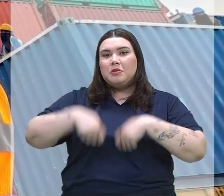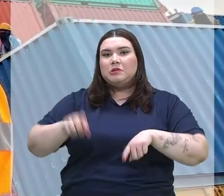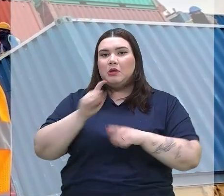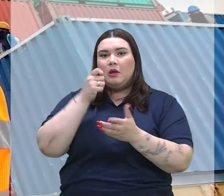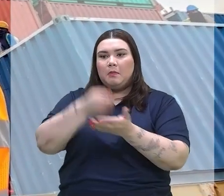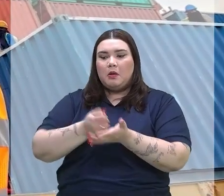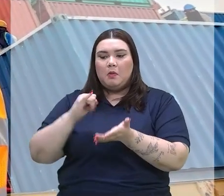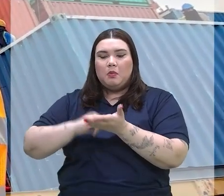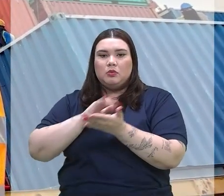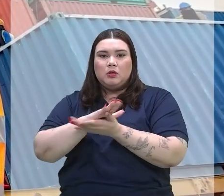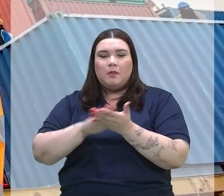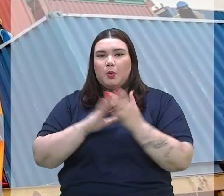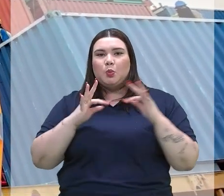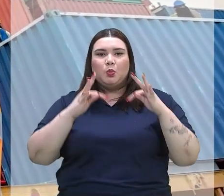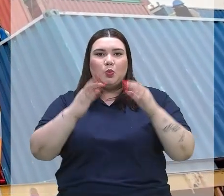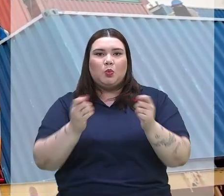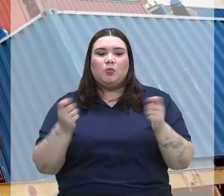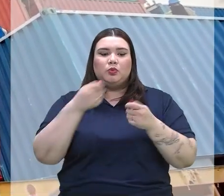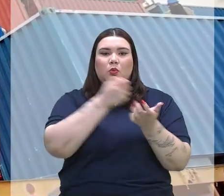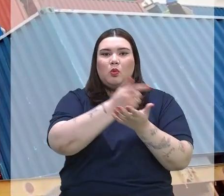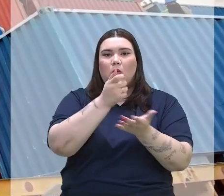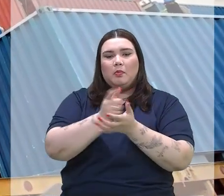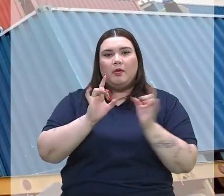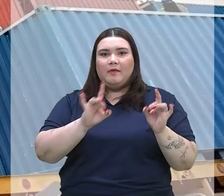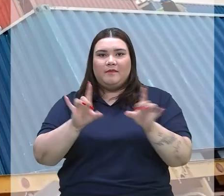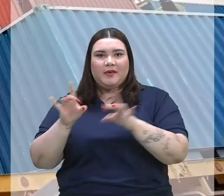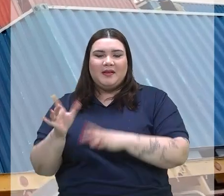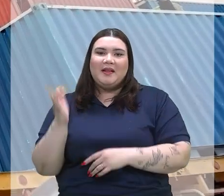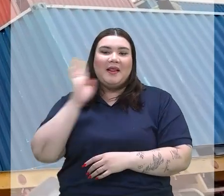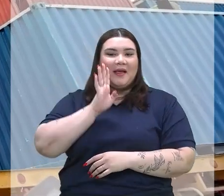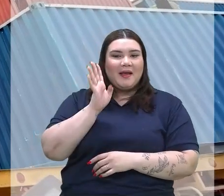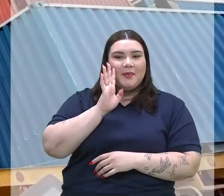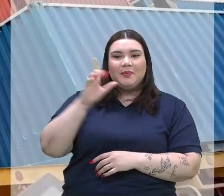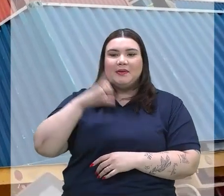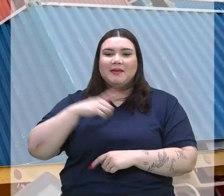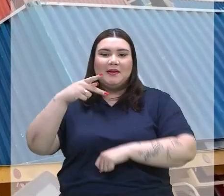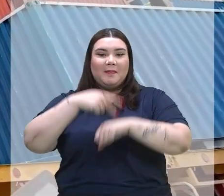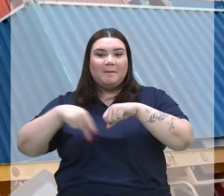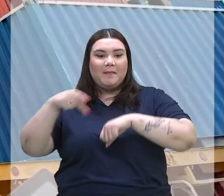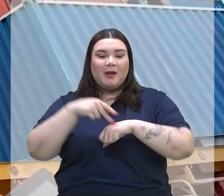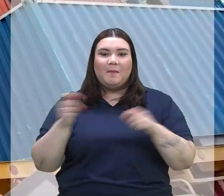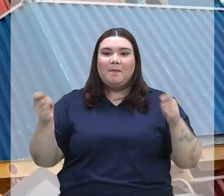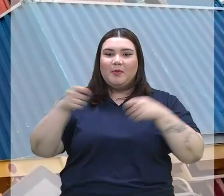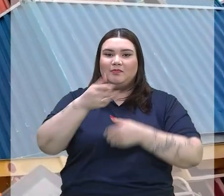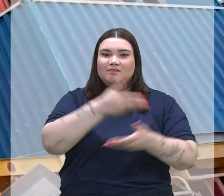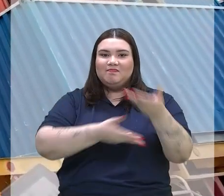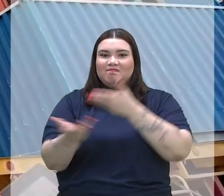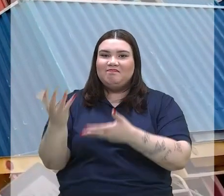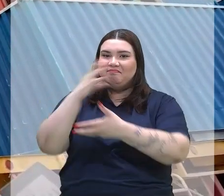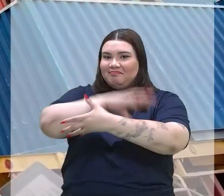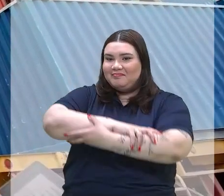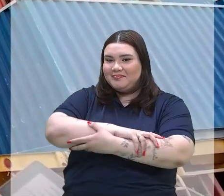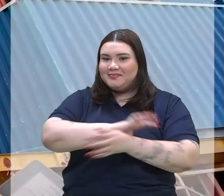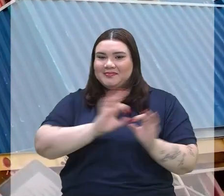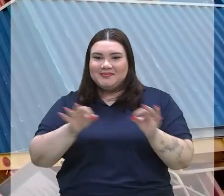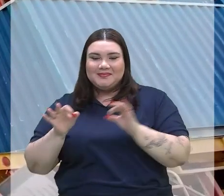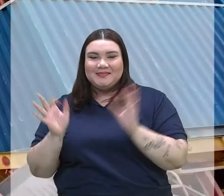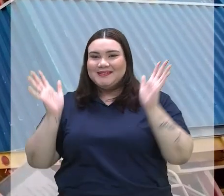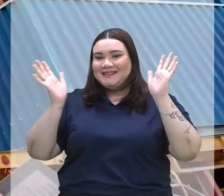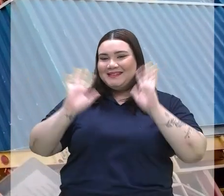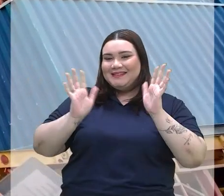para todo mundo comprar e vender e sair ganhando. Legal ter países que a gente pode chamar de parceiros, né?